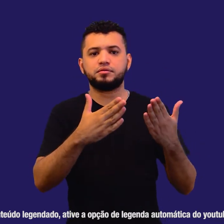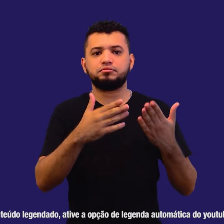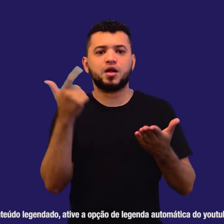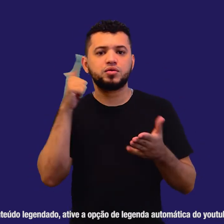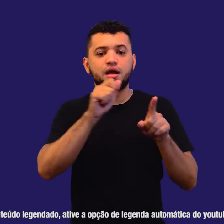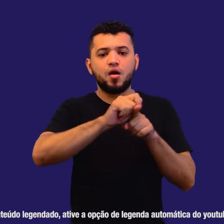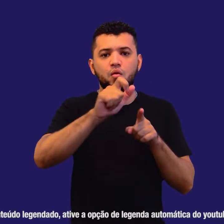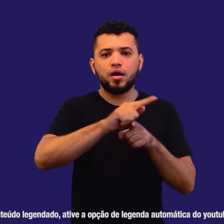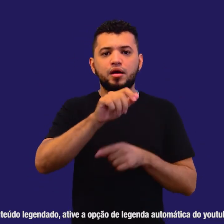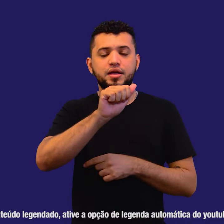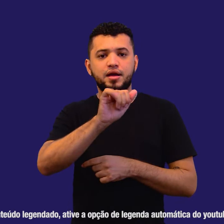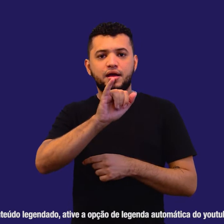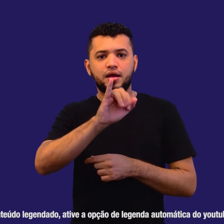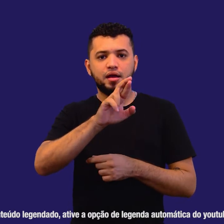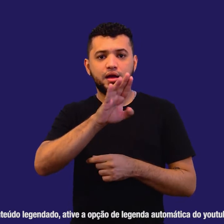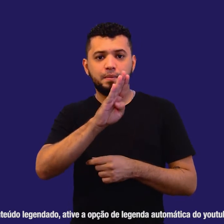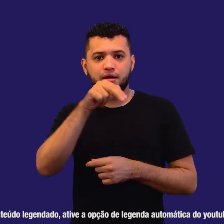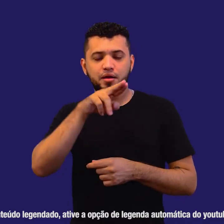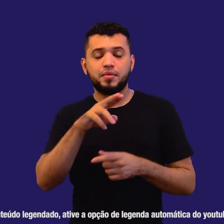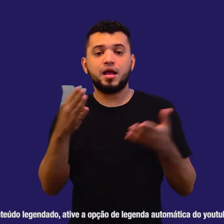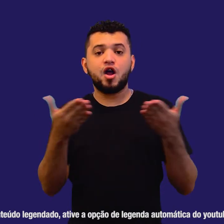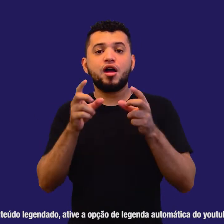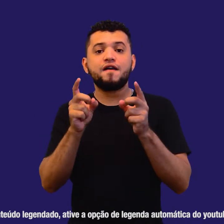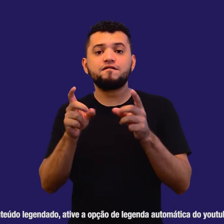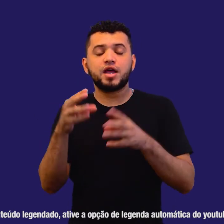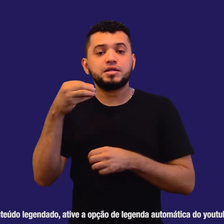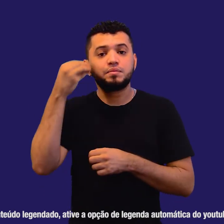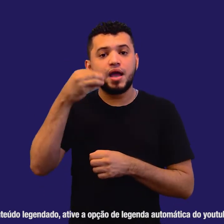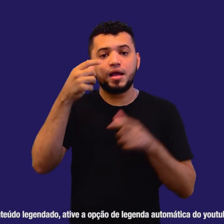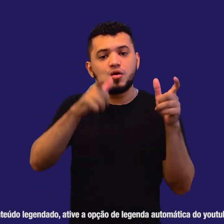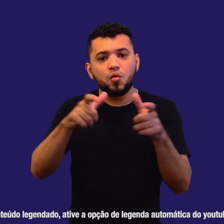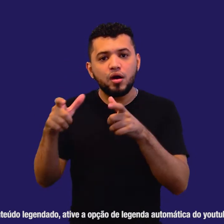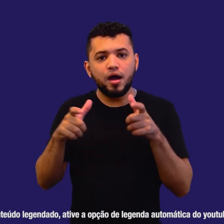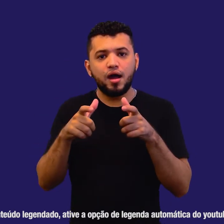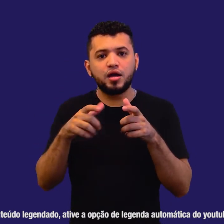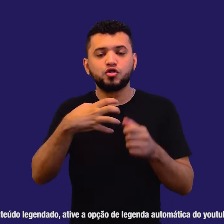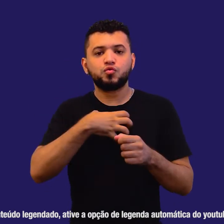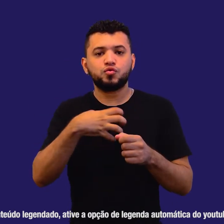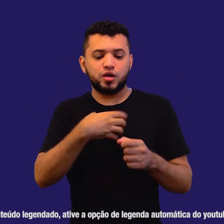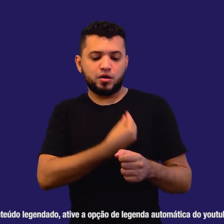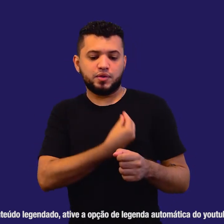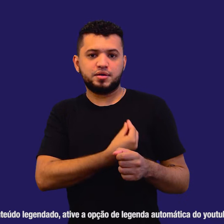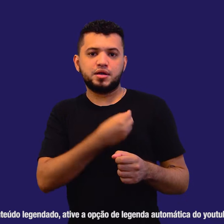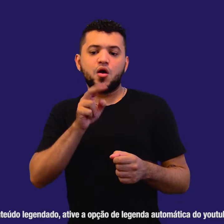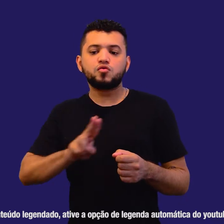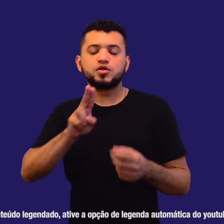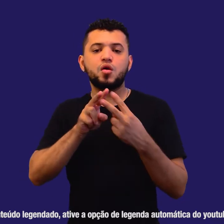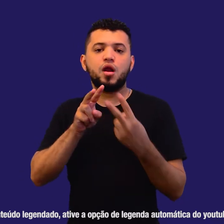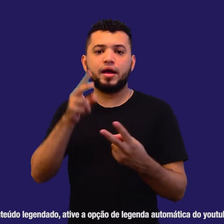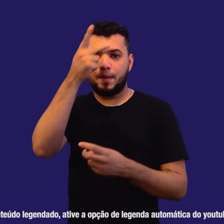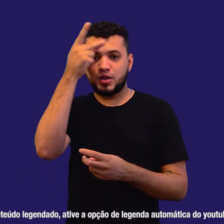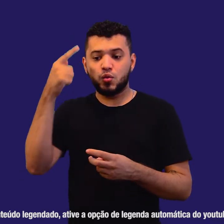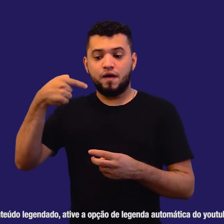a Airbnb ela também trabalha agora com a venda de experiências locais em formatos presenciais online. Então, o turista